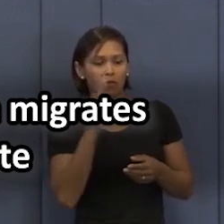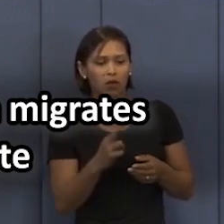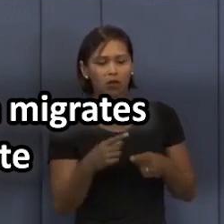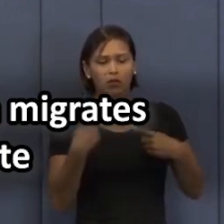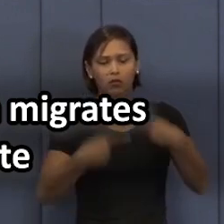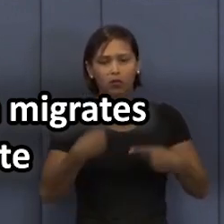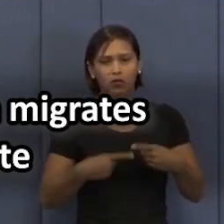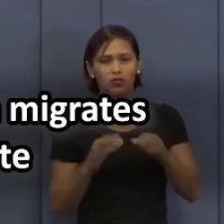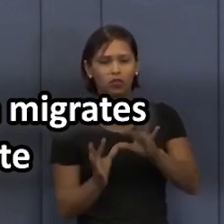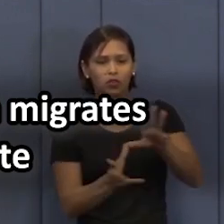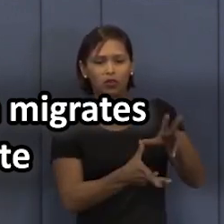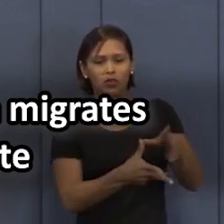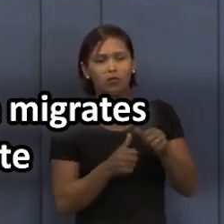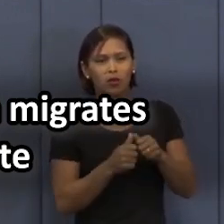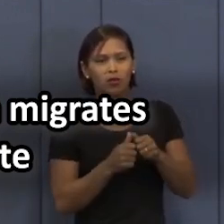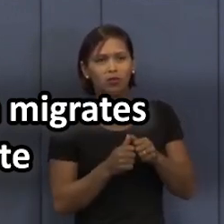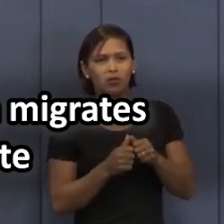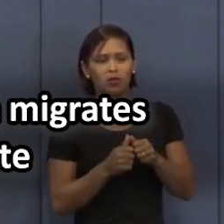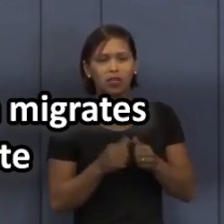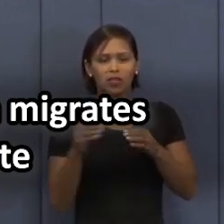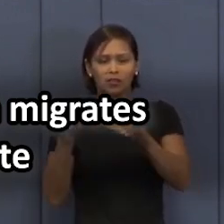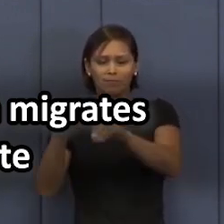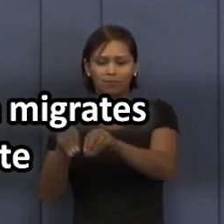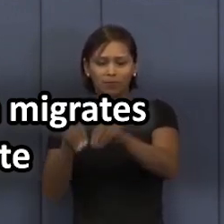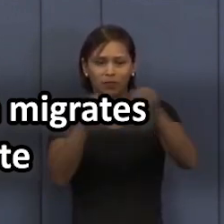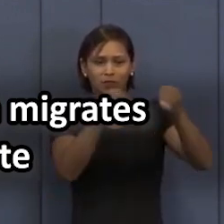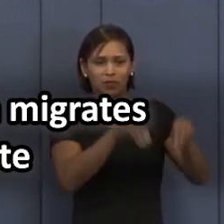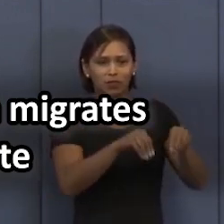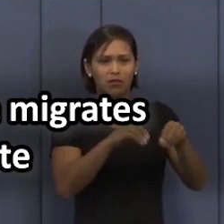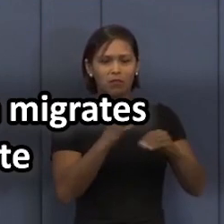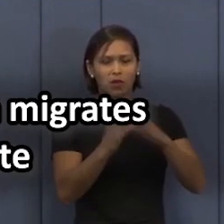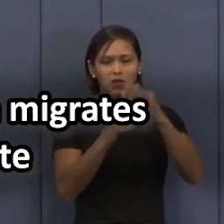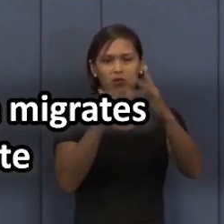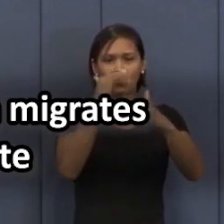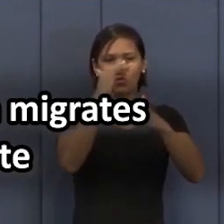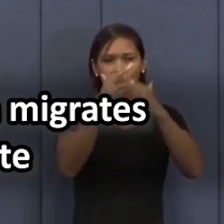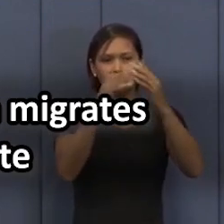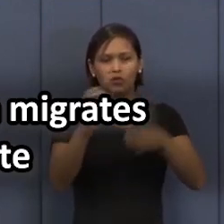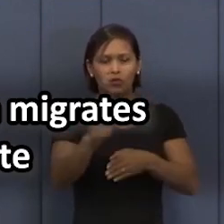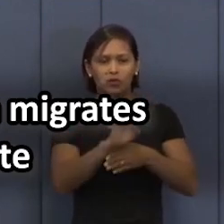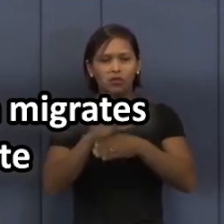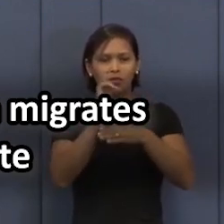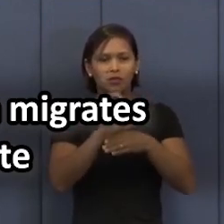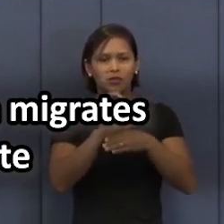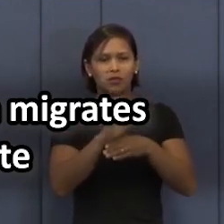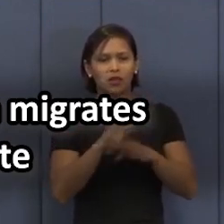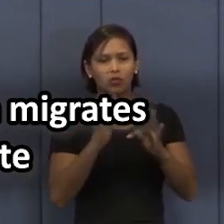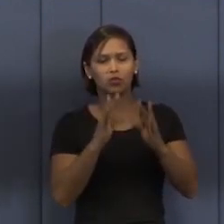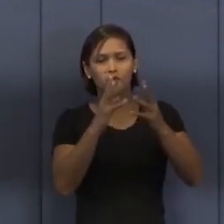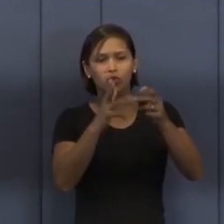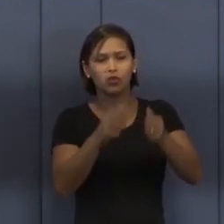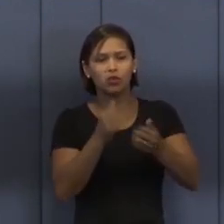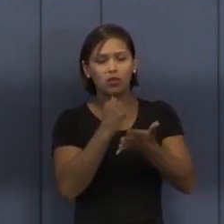ordem política global da qual se migra para a construção de um Estado